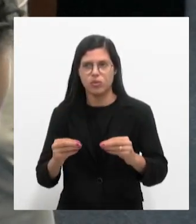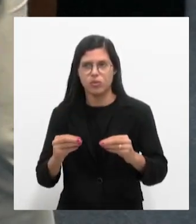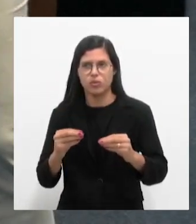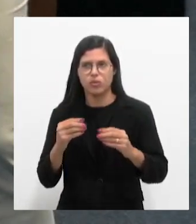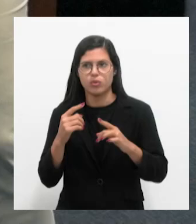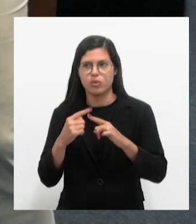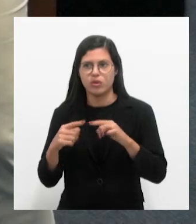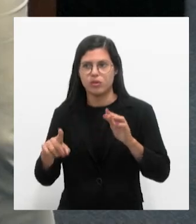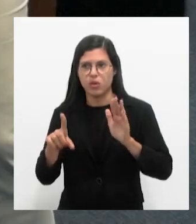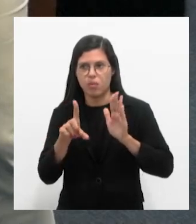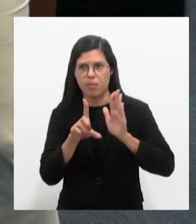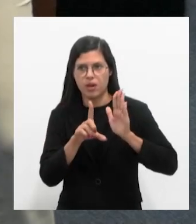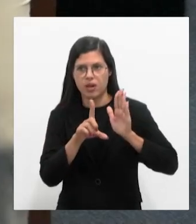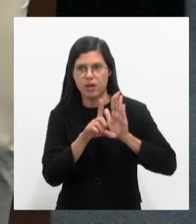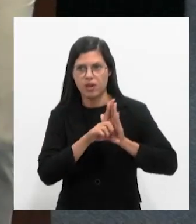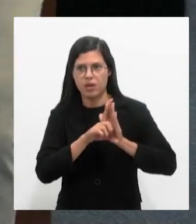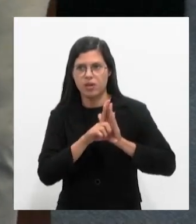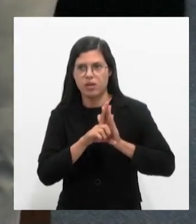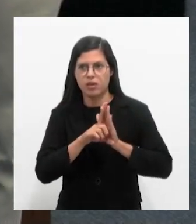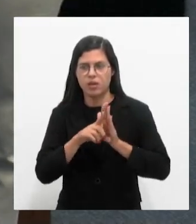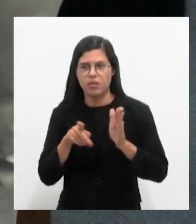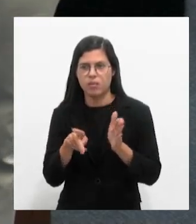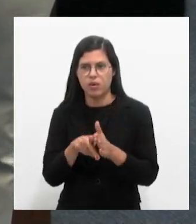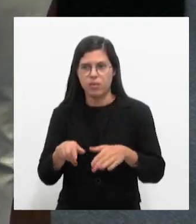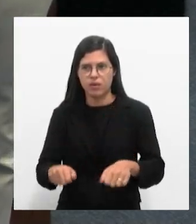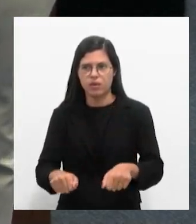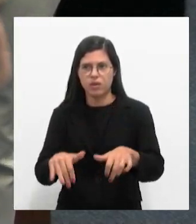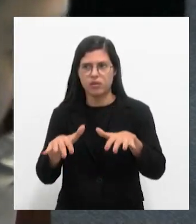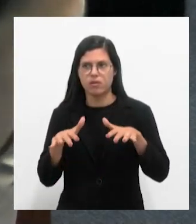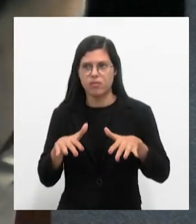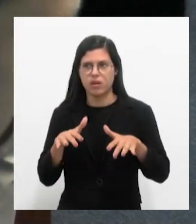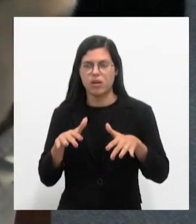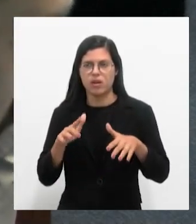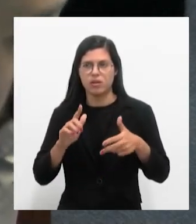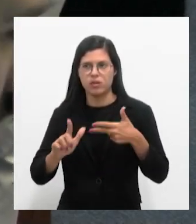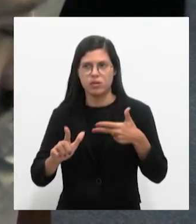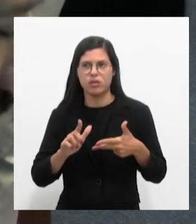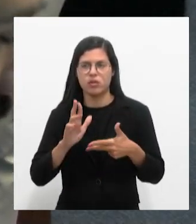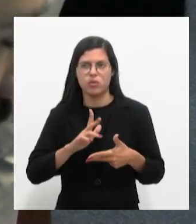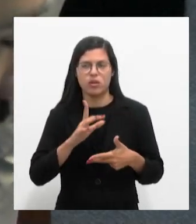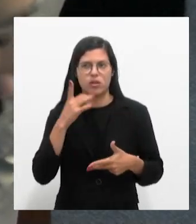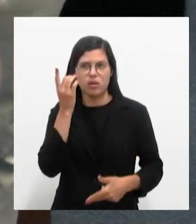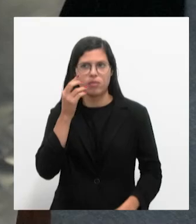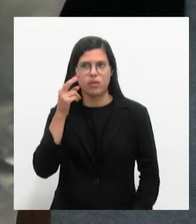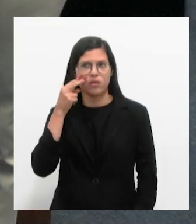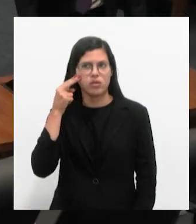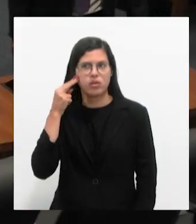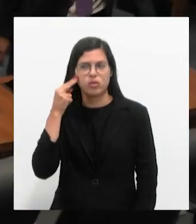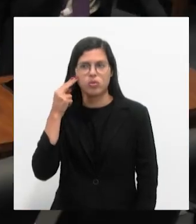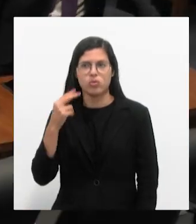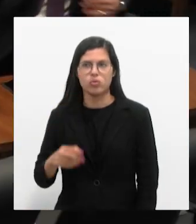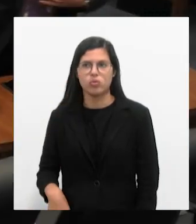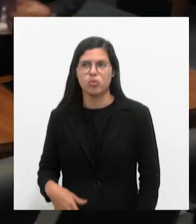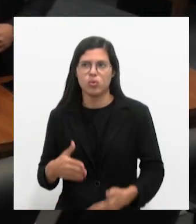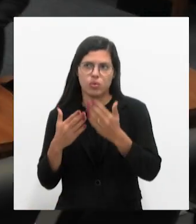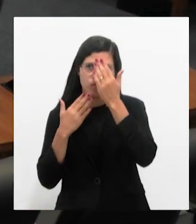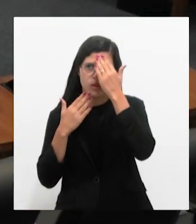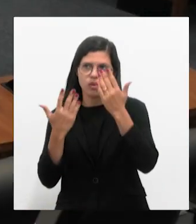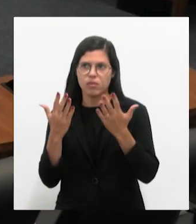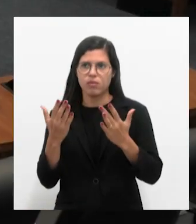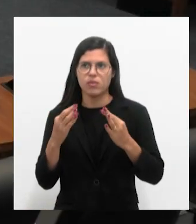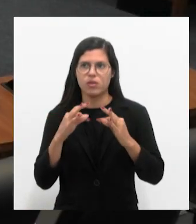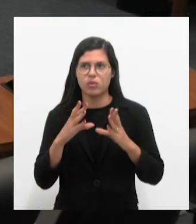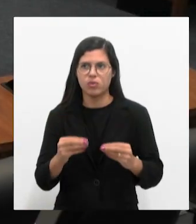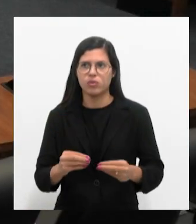é uma lei que é da Assembleia Legislativa e não da deputada Tia Ju exclusivamente. Obrigado e parabéns a